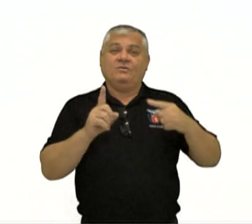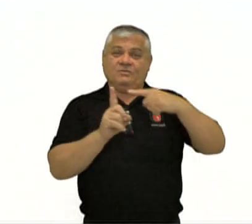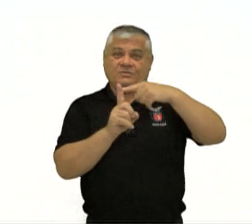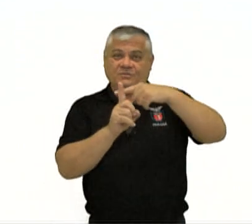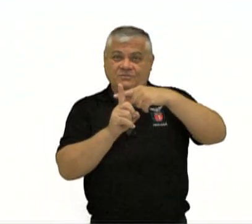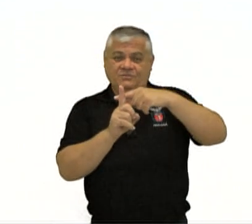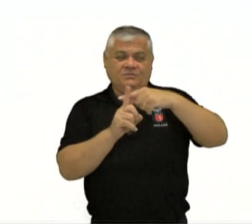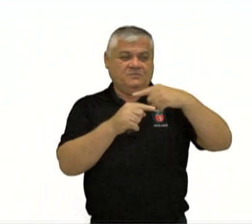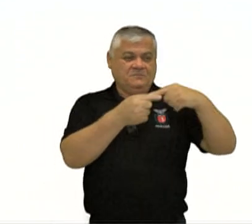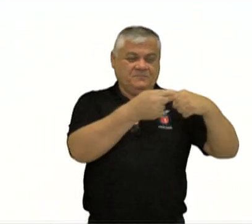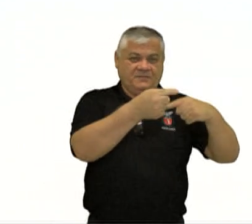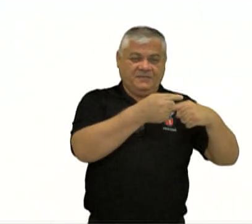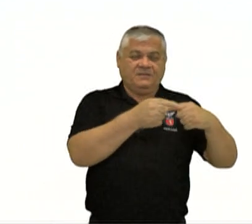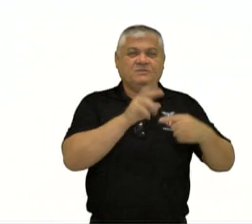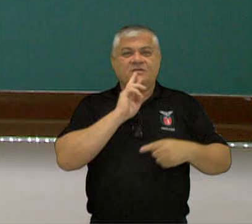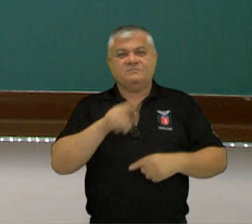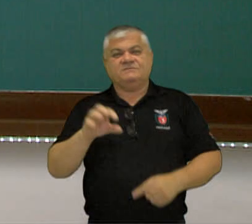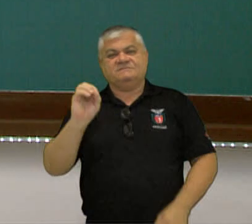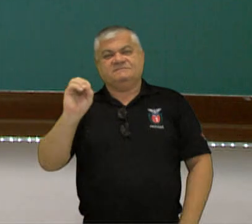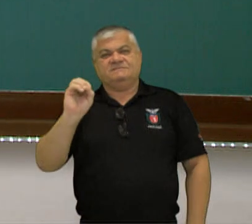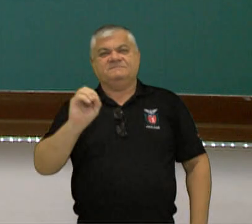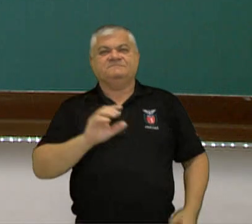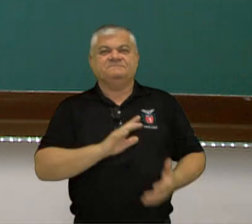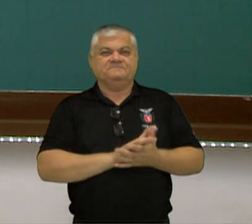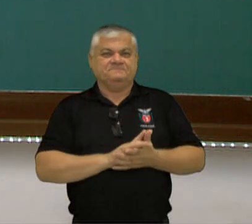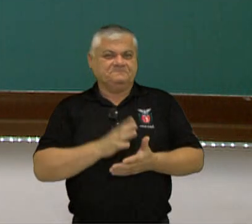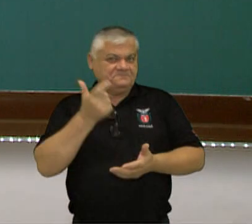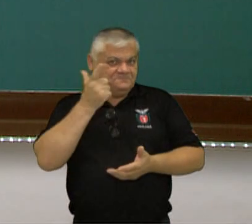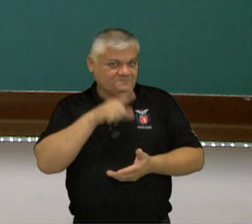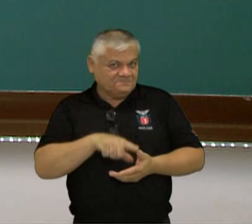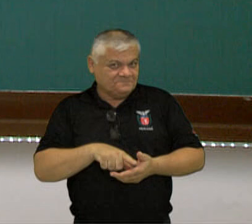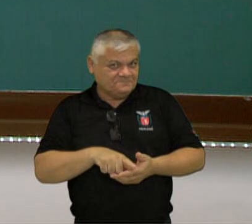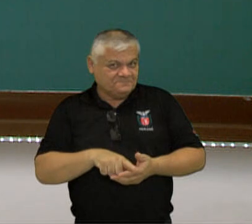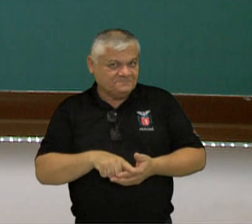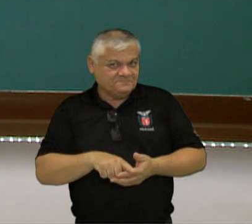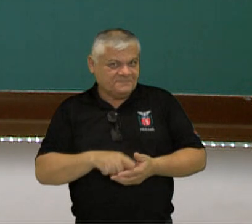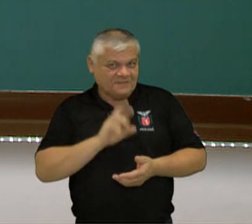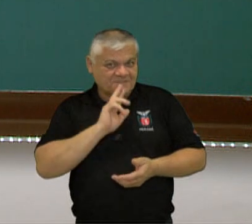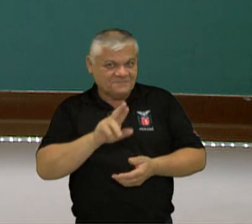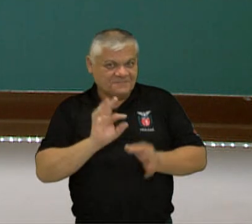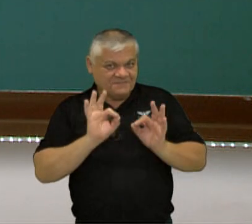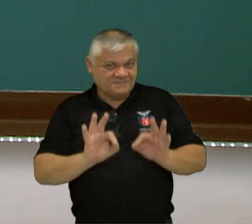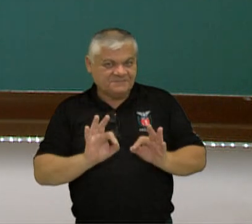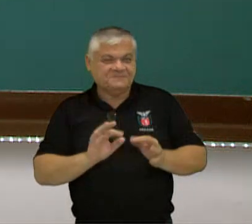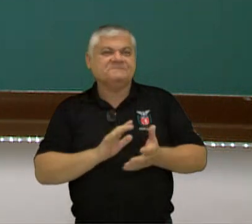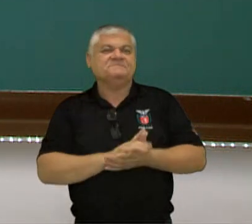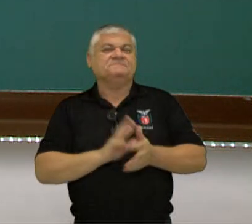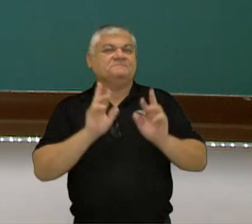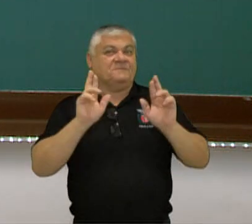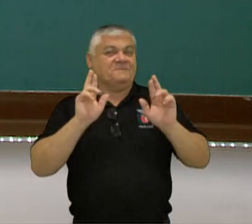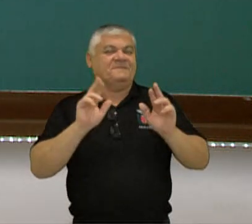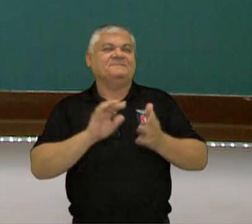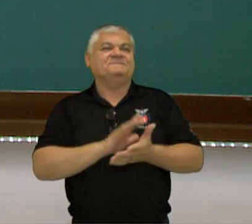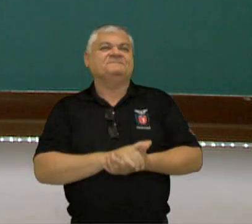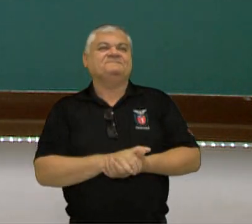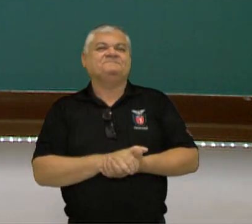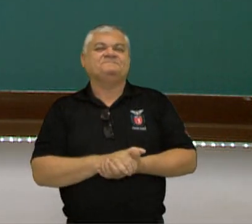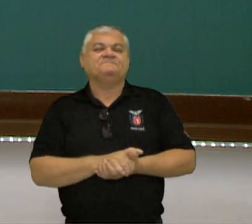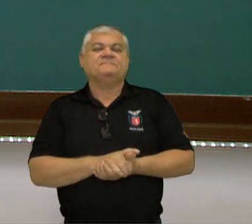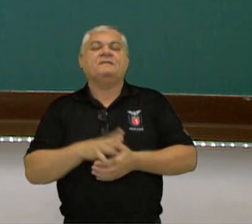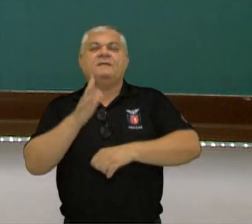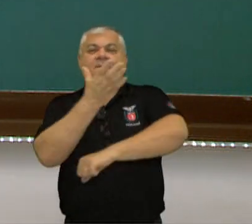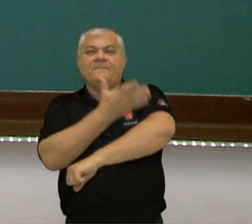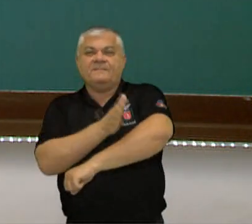os dois, a resposta ficou zero. Conseguiu? Você chegou nessa resposta? Espero que sim.